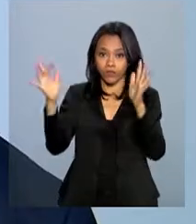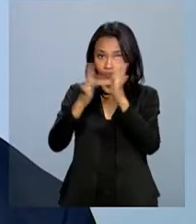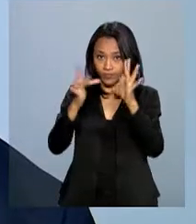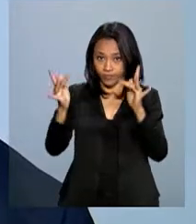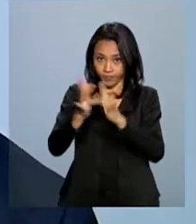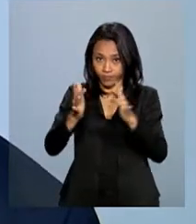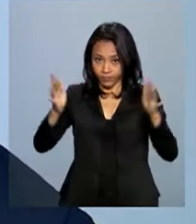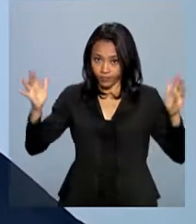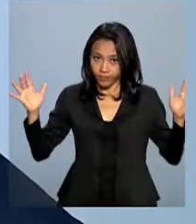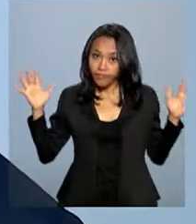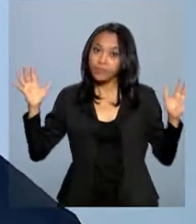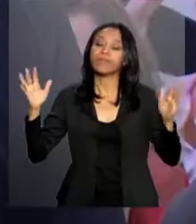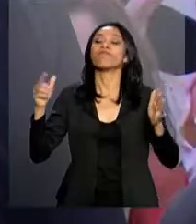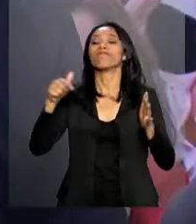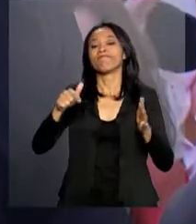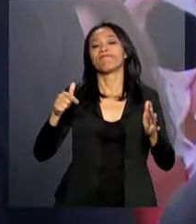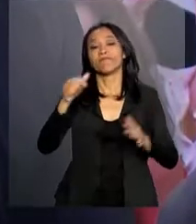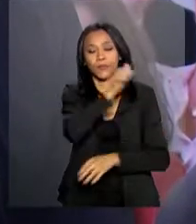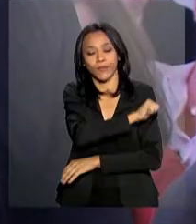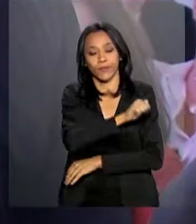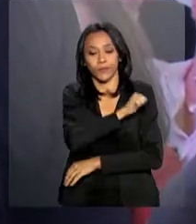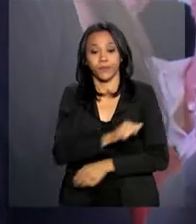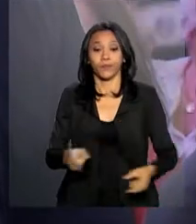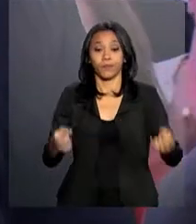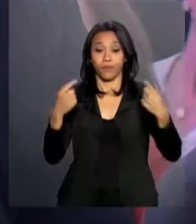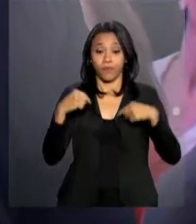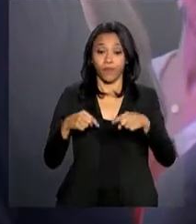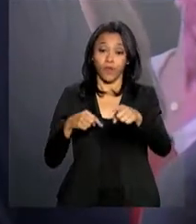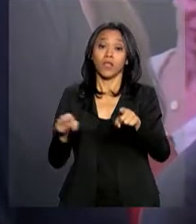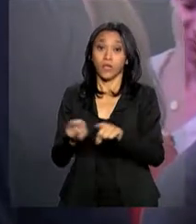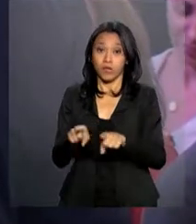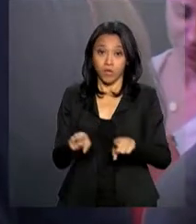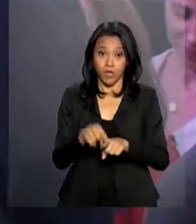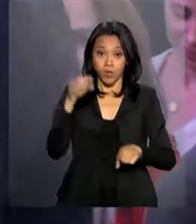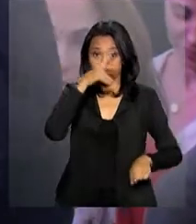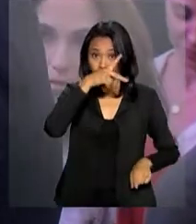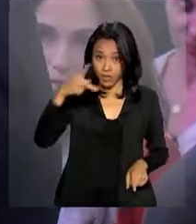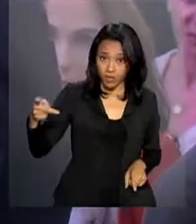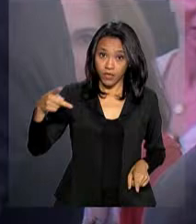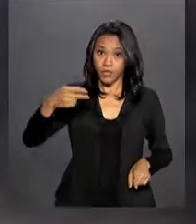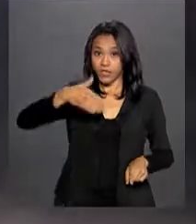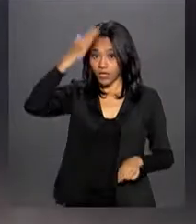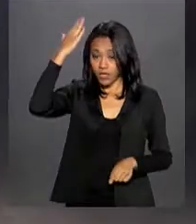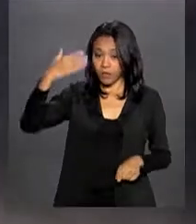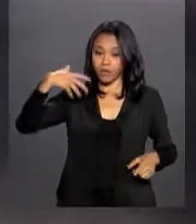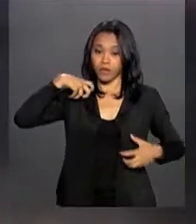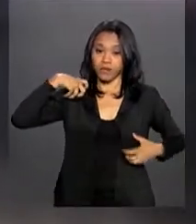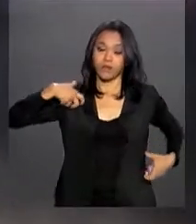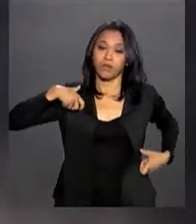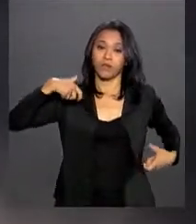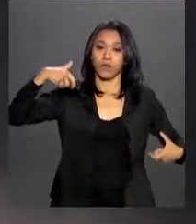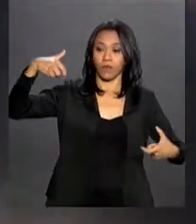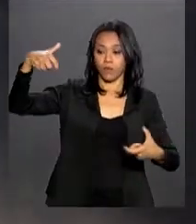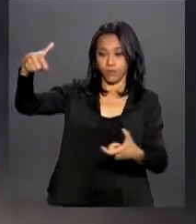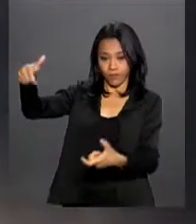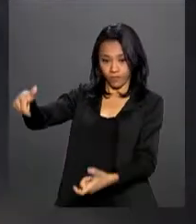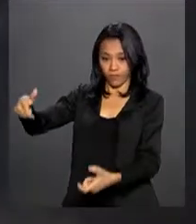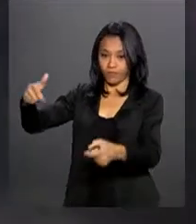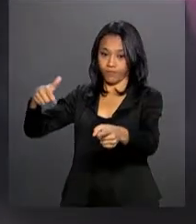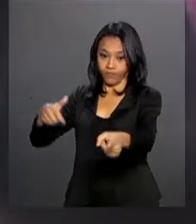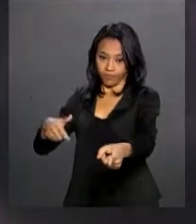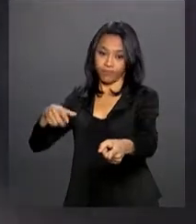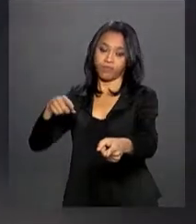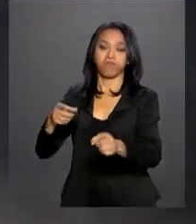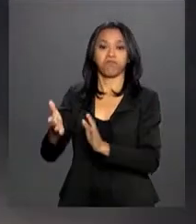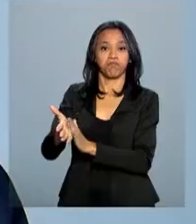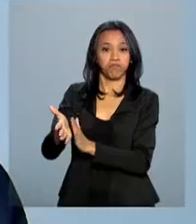o cristo redentor o presidente michel temer também entregou a ordem do mérito do trabalho ao arcebispo do rio de janeiro no